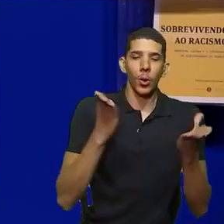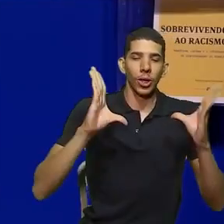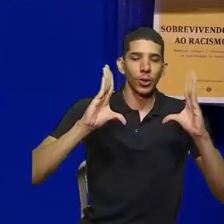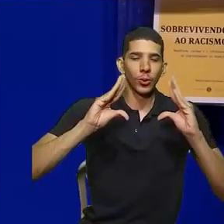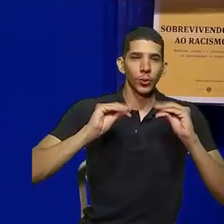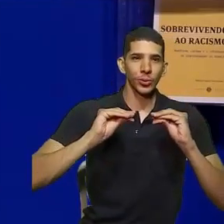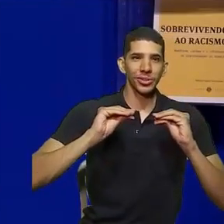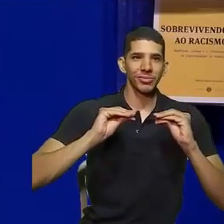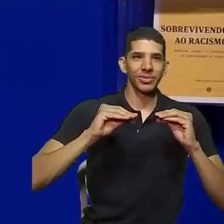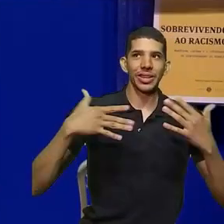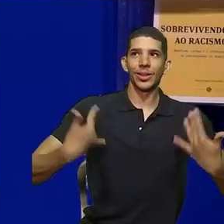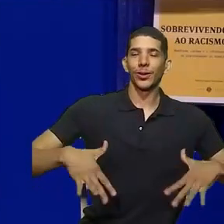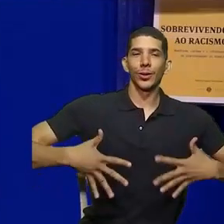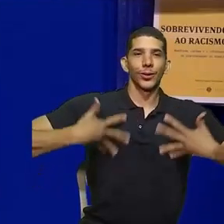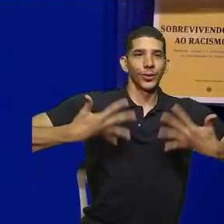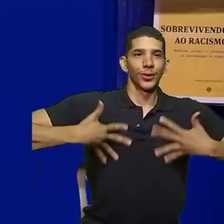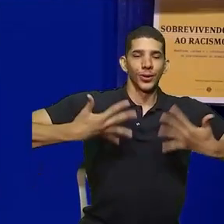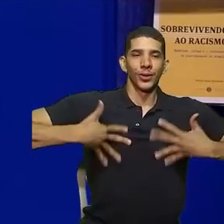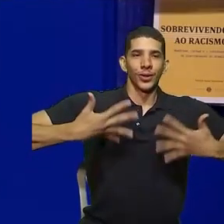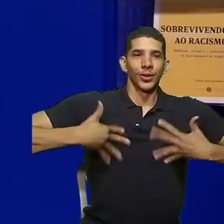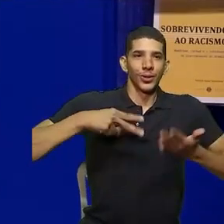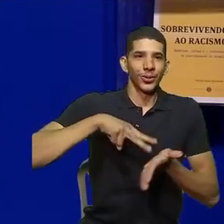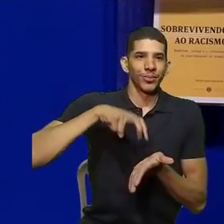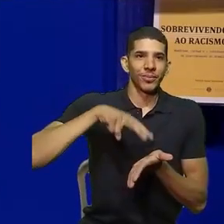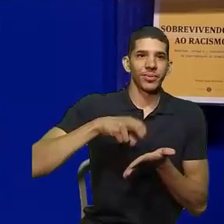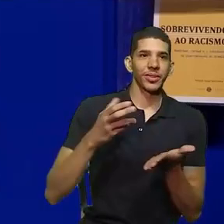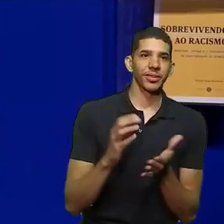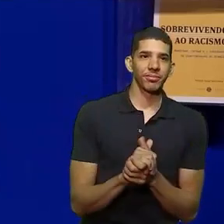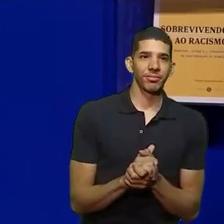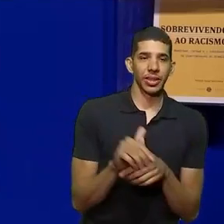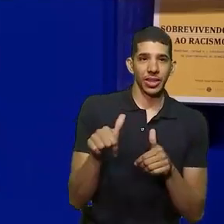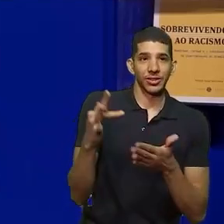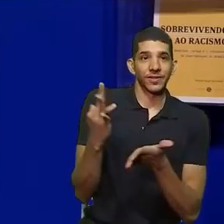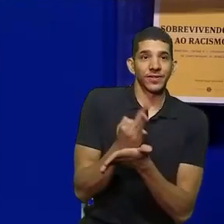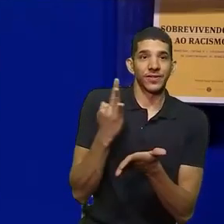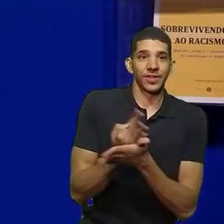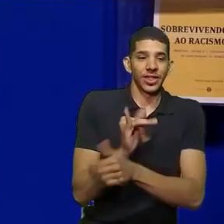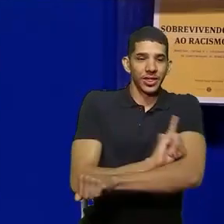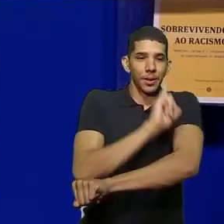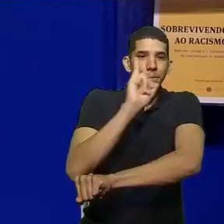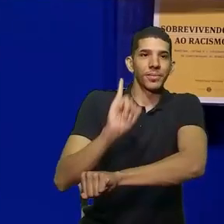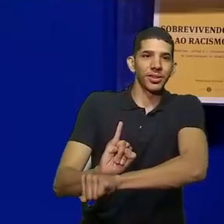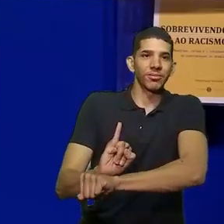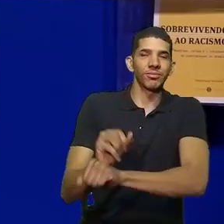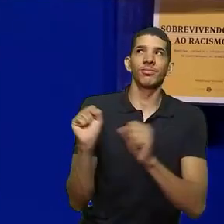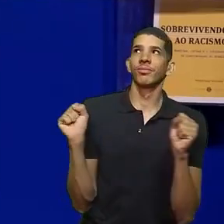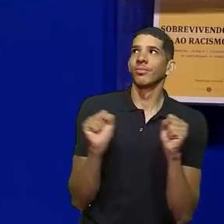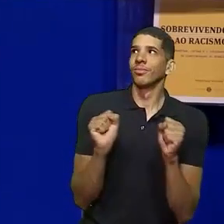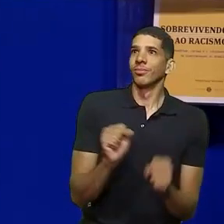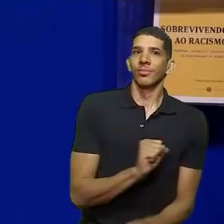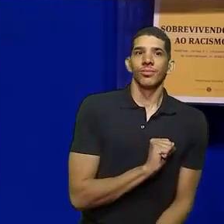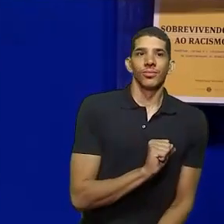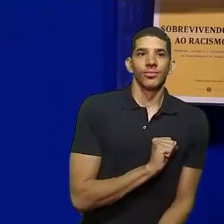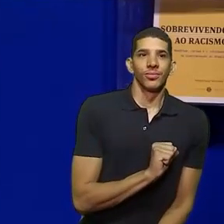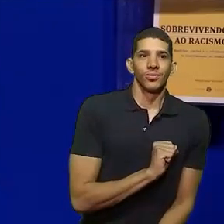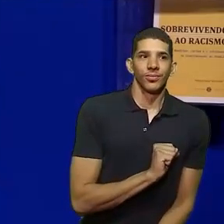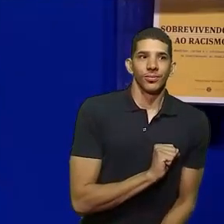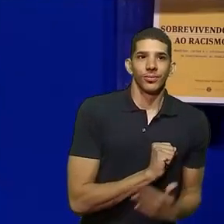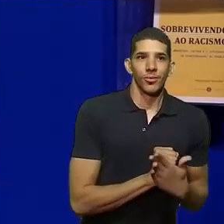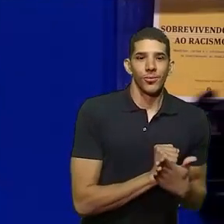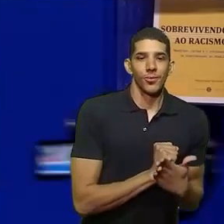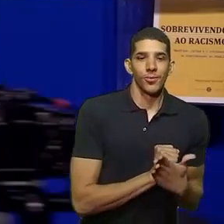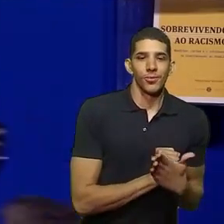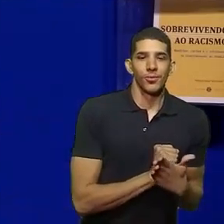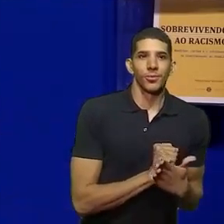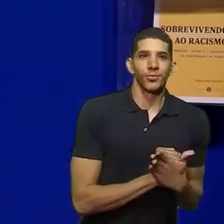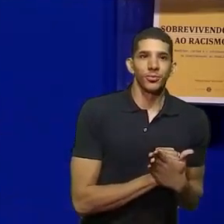alegria enorme estar aqui na FLI Itabira. Eu estou aqui com o meu coração dando pulos dentro de mim, então não é só você não, viu? Tá